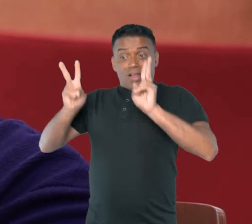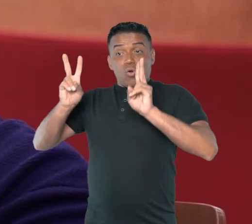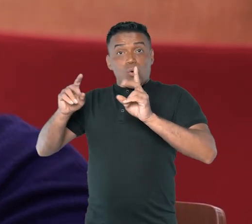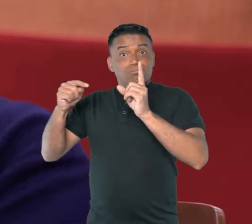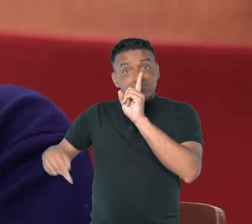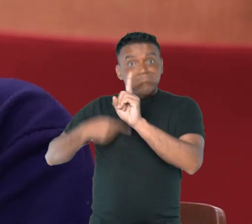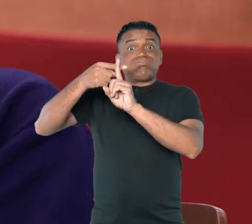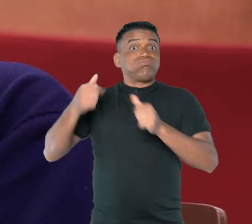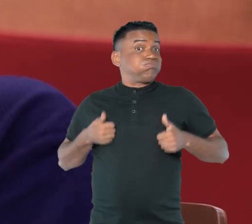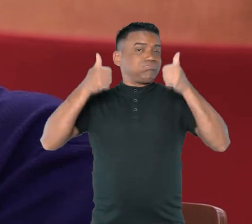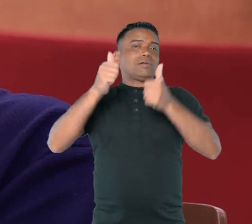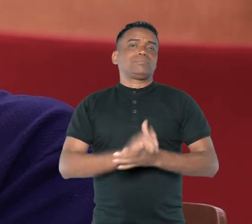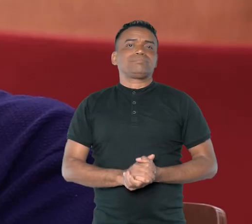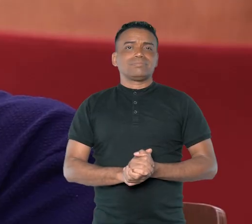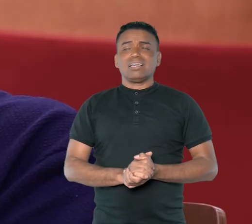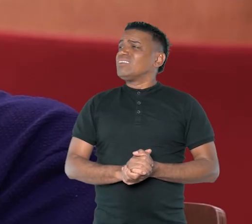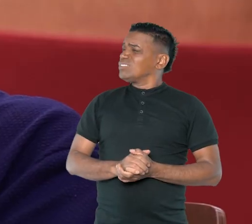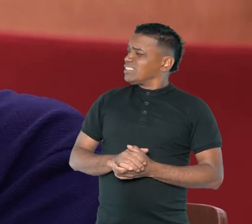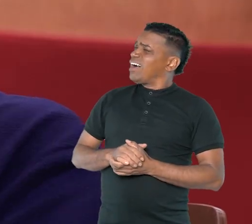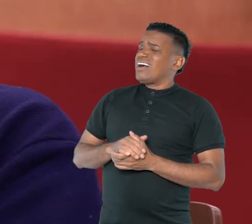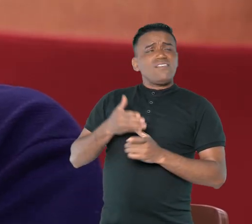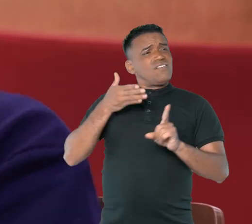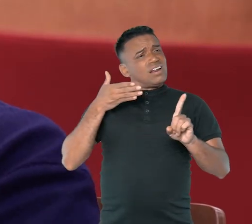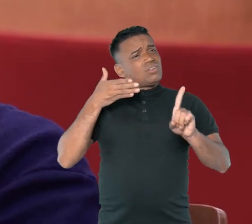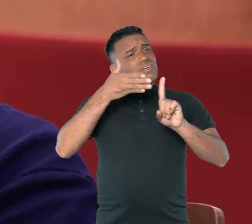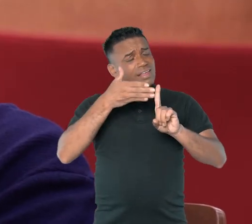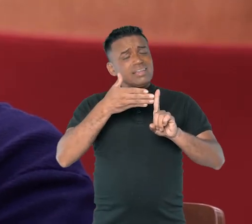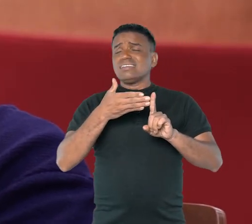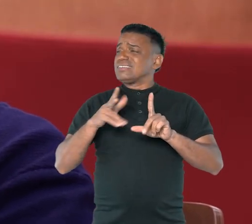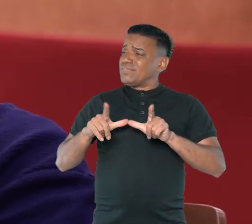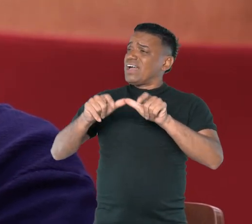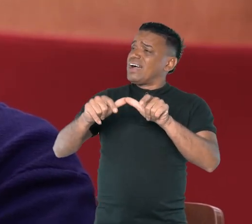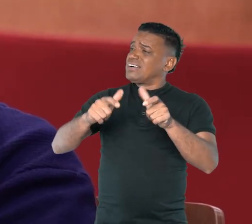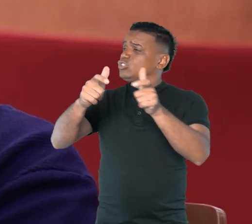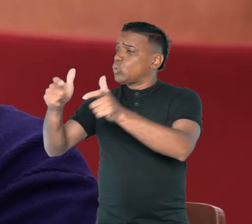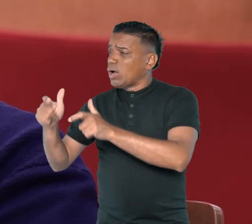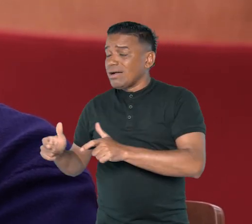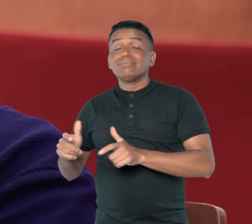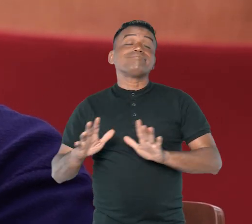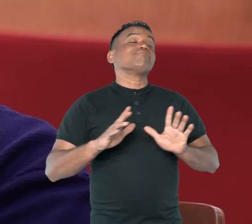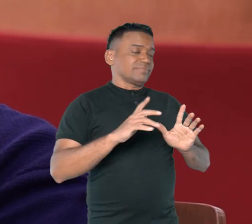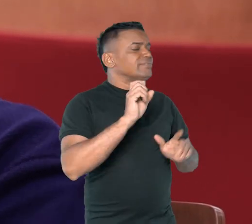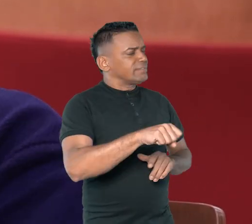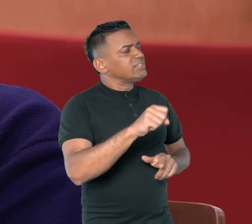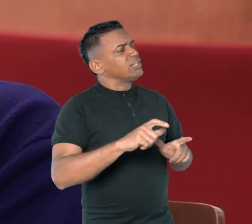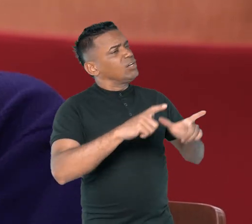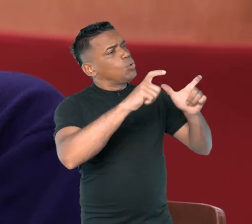positivo, para mais. Mas você está se referindo a viagens, a lugares onde eu estive? Sim, lugares, pessoas, acontecimentos,